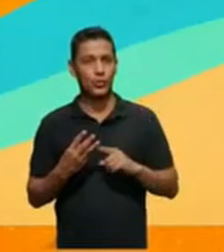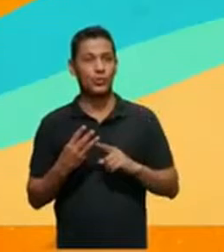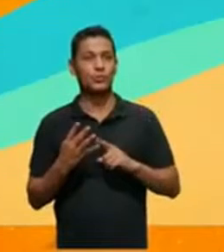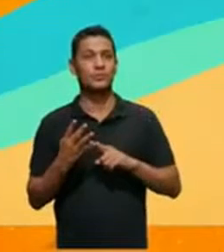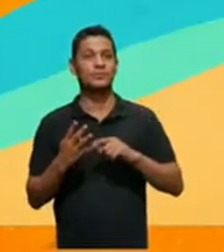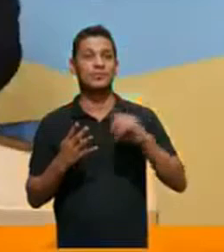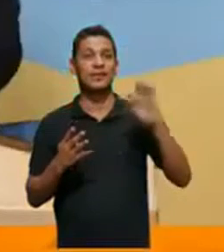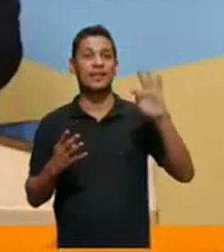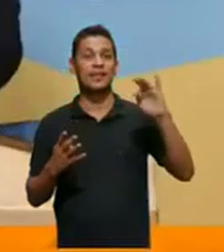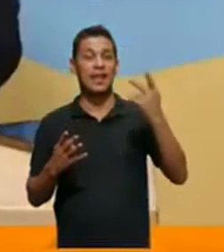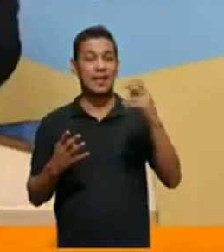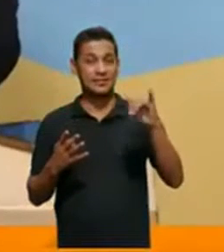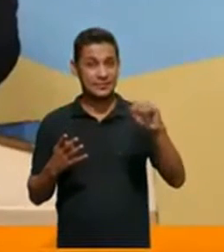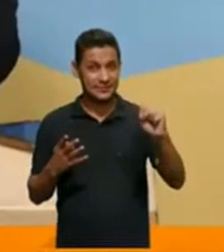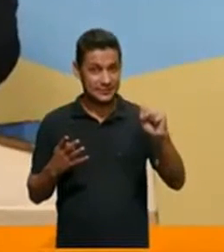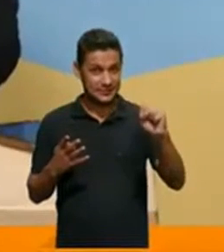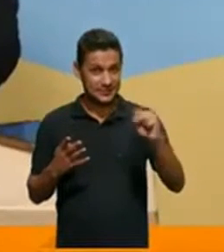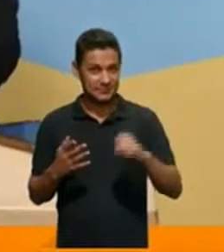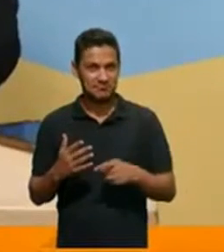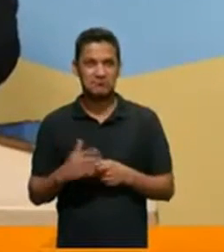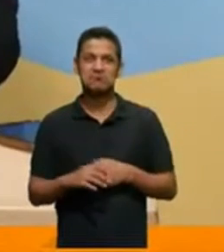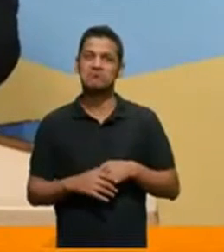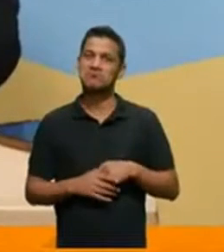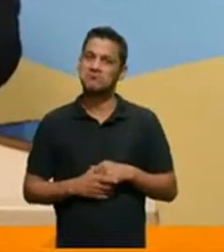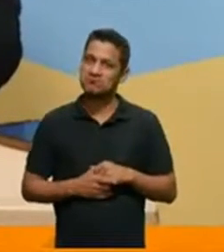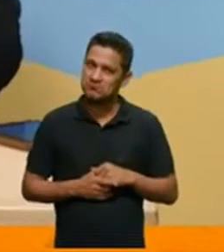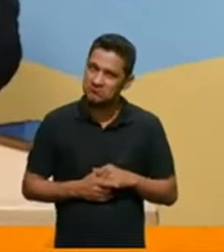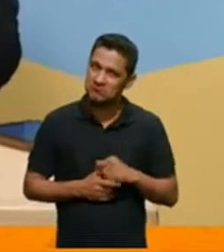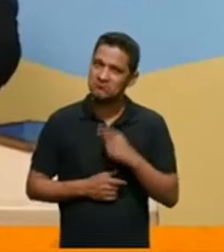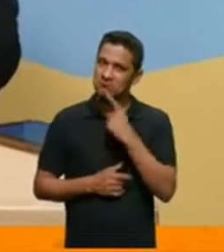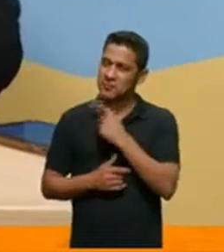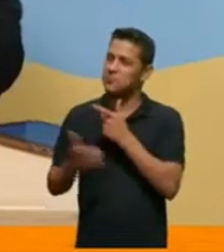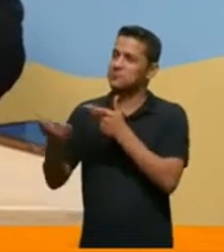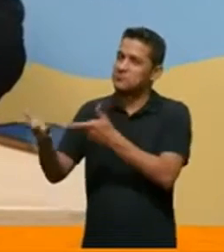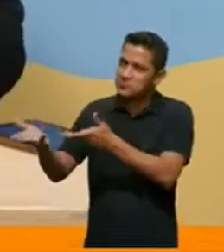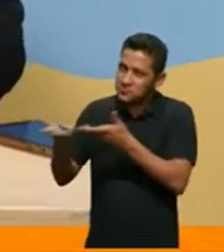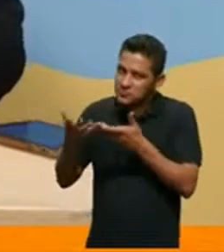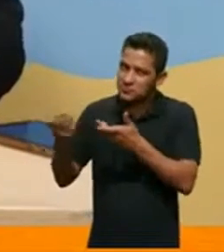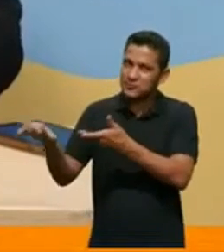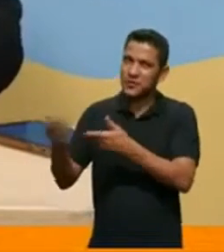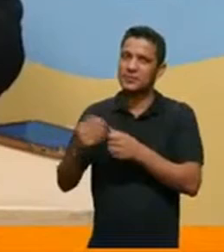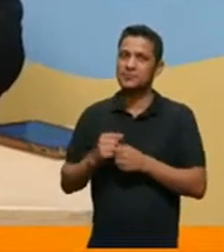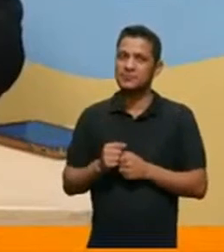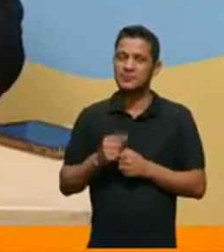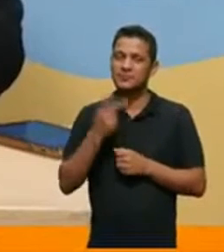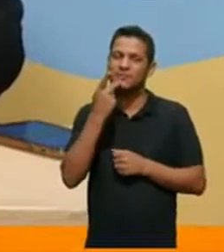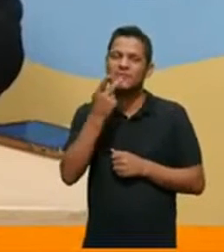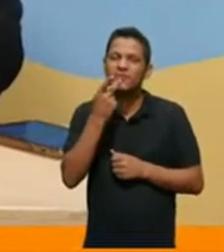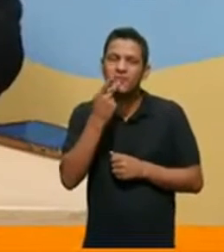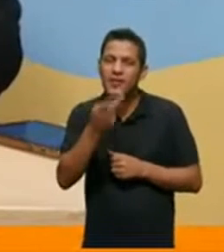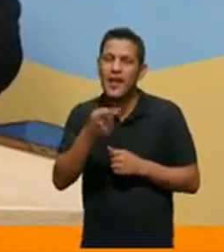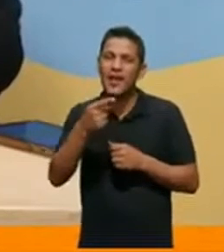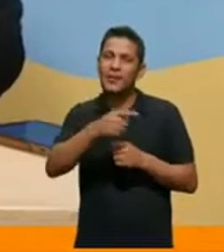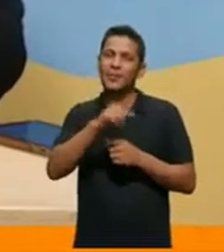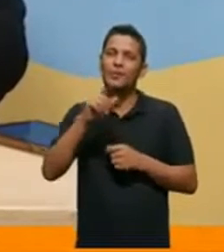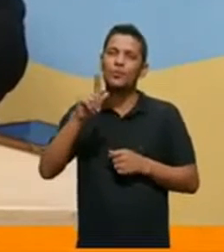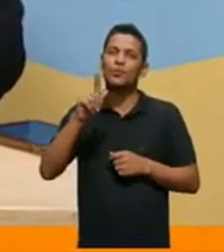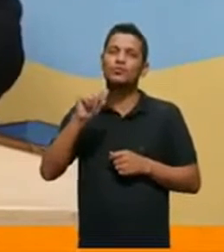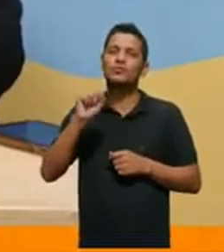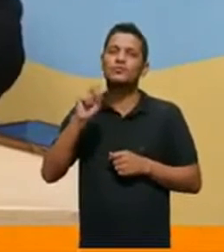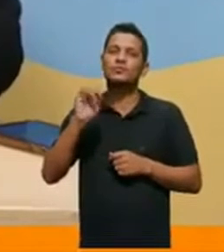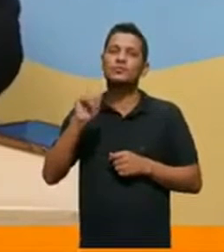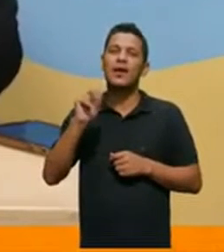Secretaria Municipal de ambiente queria a chave de Meio Ambiente queria chamar agora para falar em nome do grupo novamente custava o